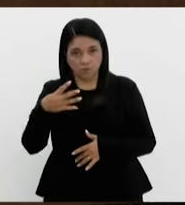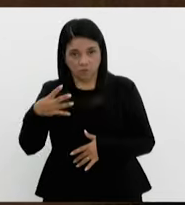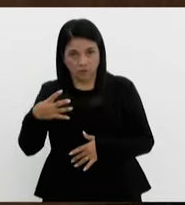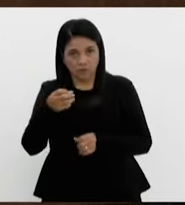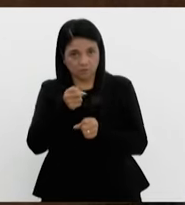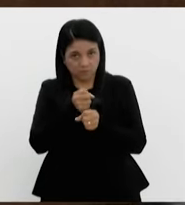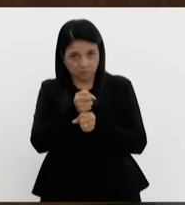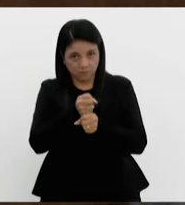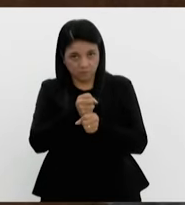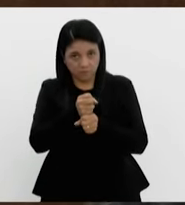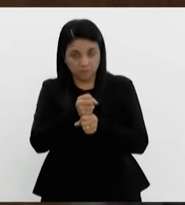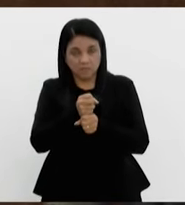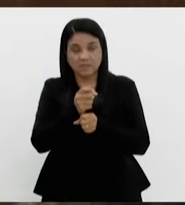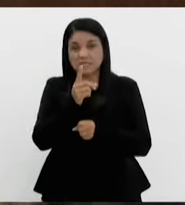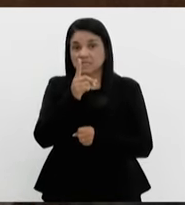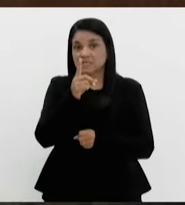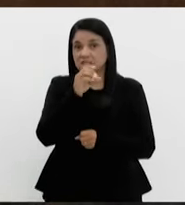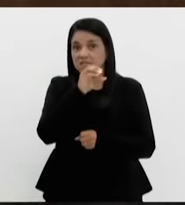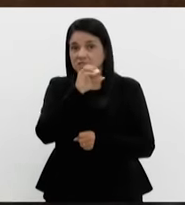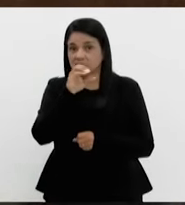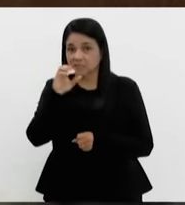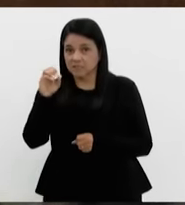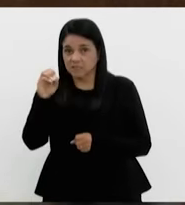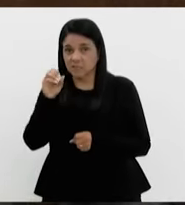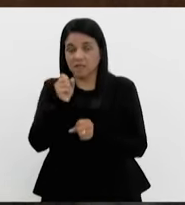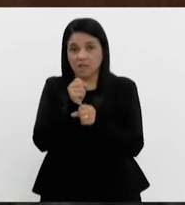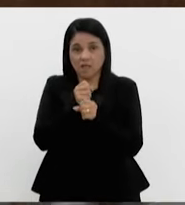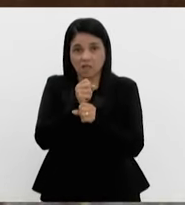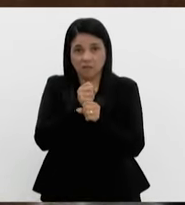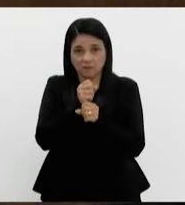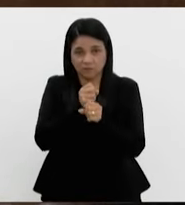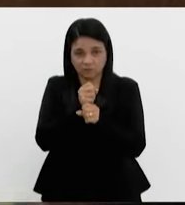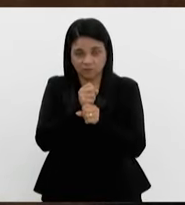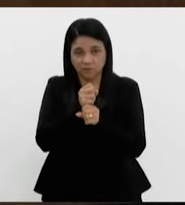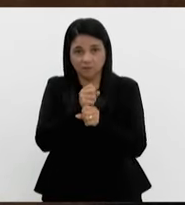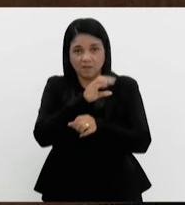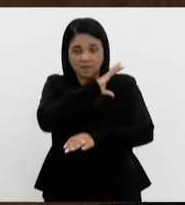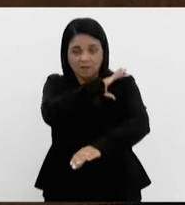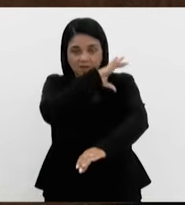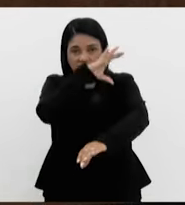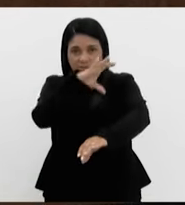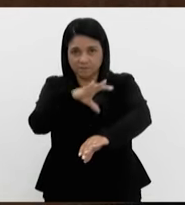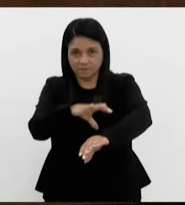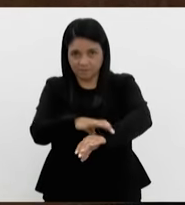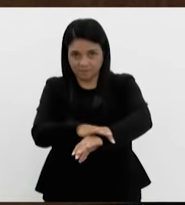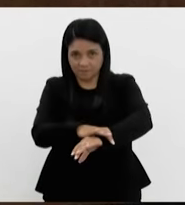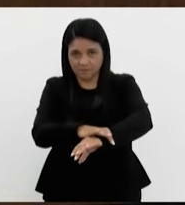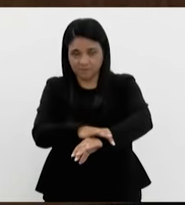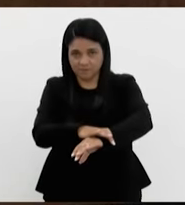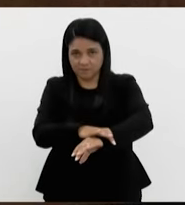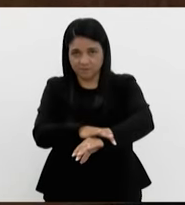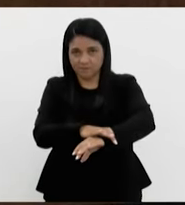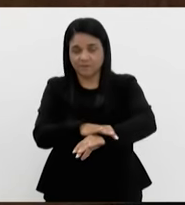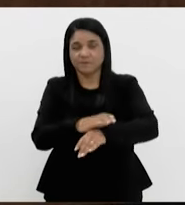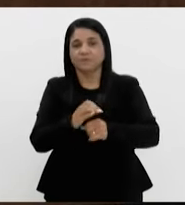do centenário das Assembleias de Deus. E eu quero pedir